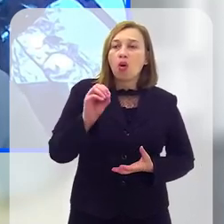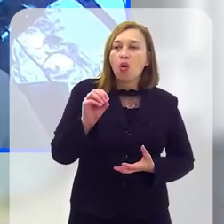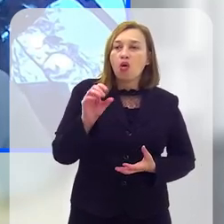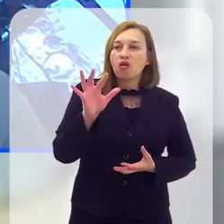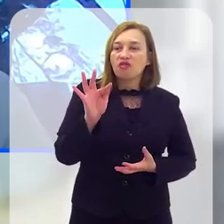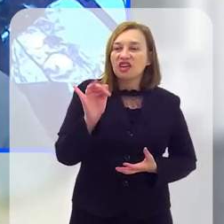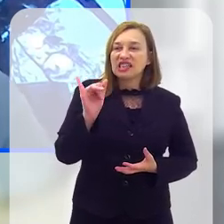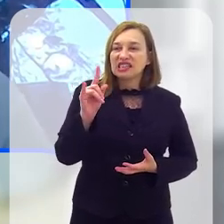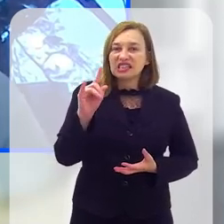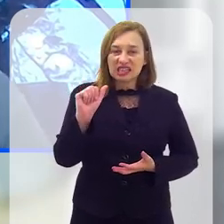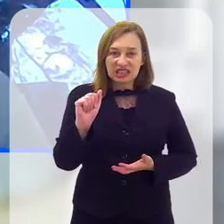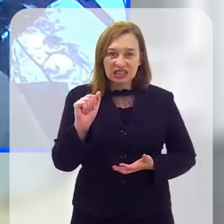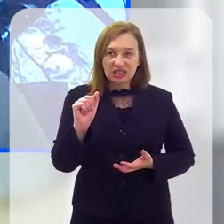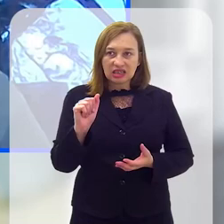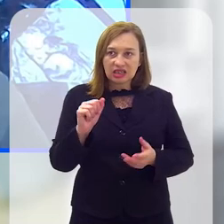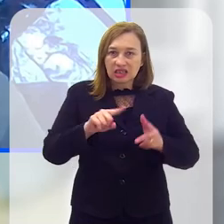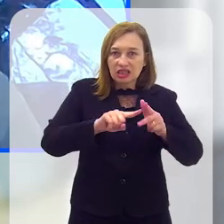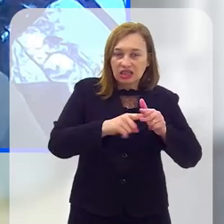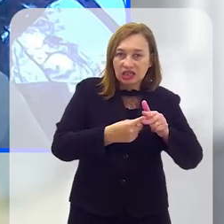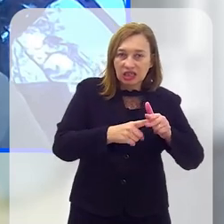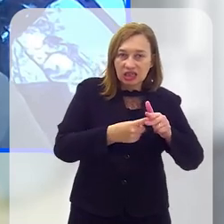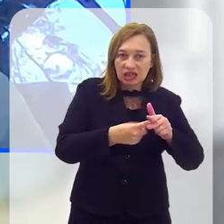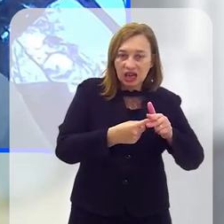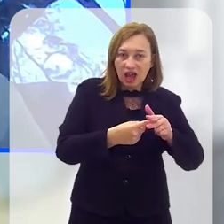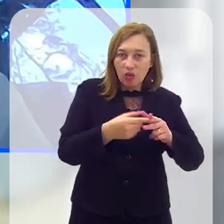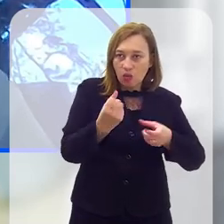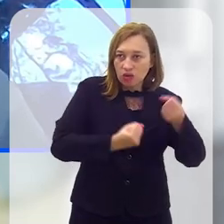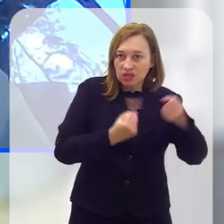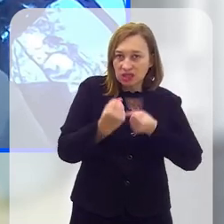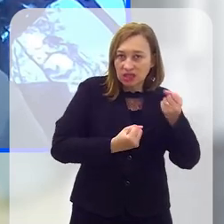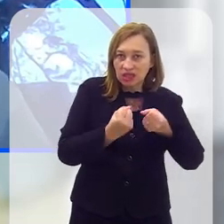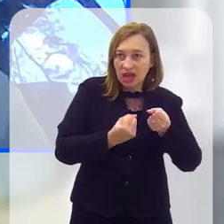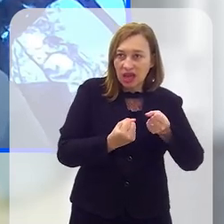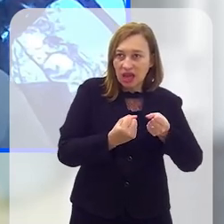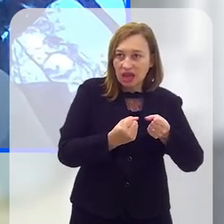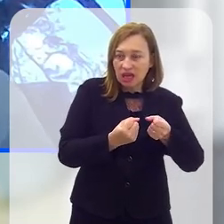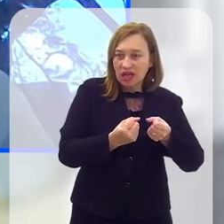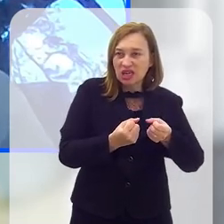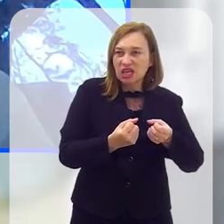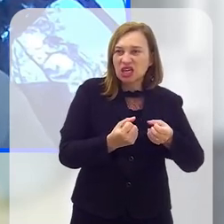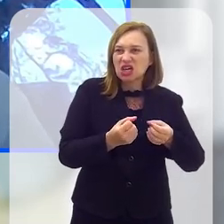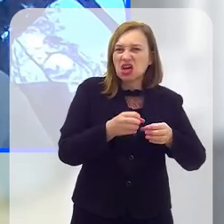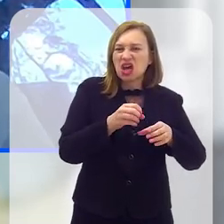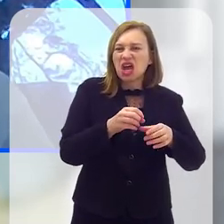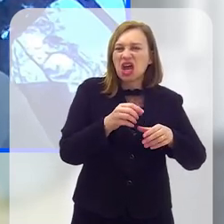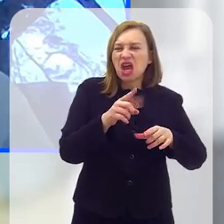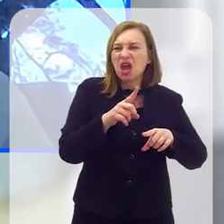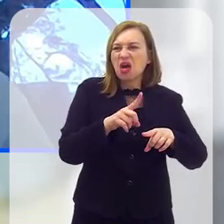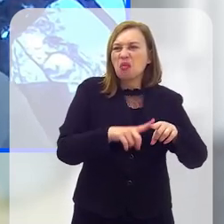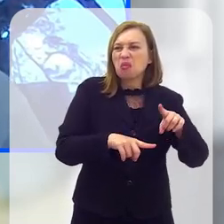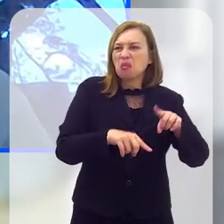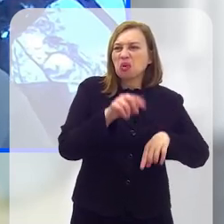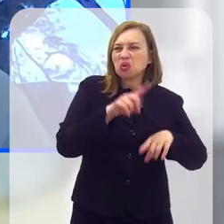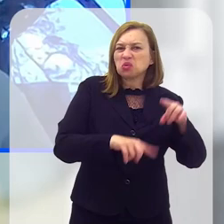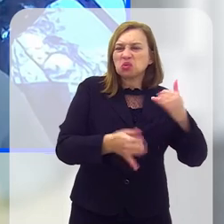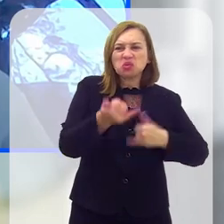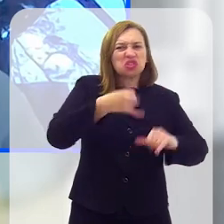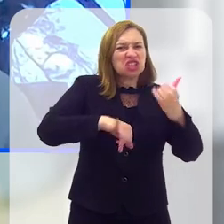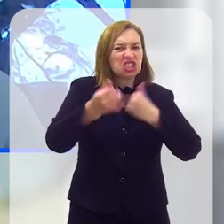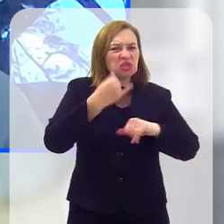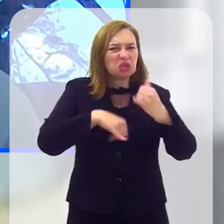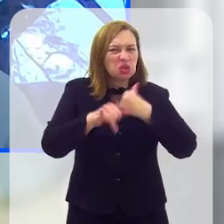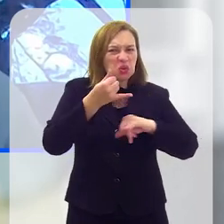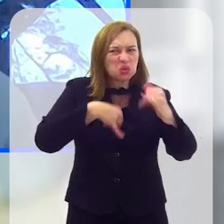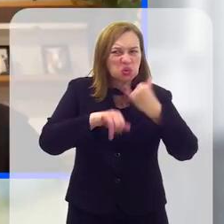carro clandestinas, que muitas vezes tem nas beiras de estrada, que lançam ali produtos químicos, com